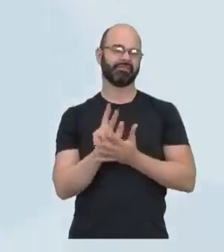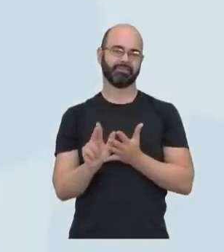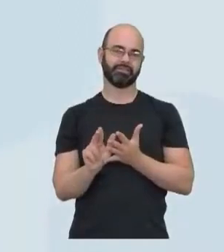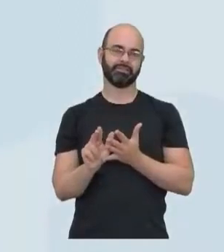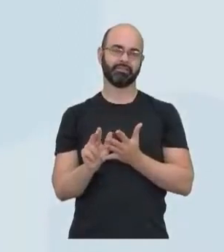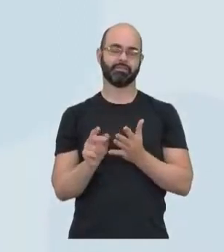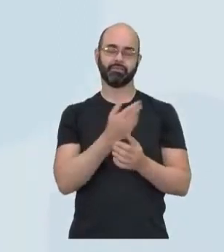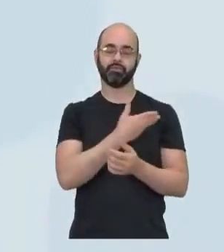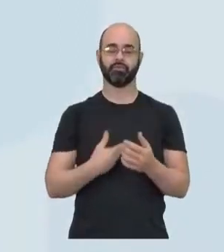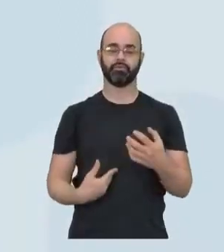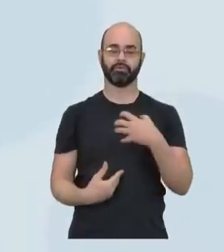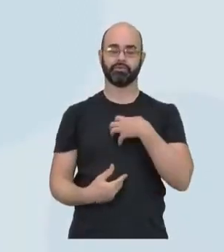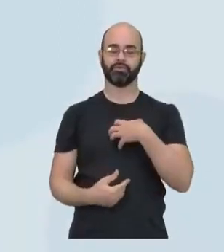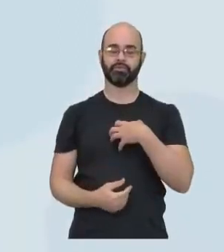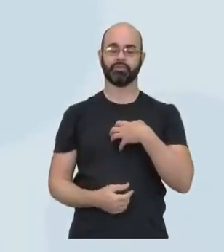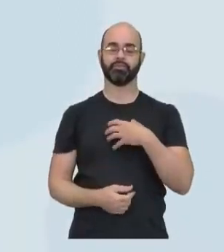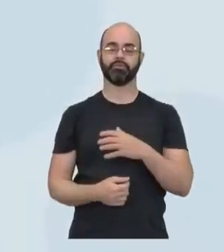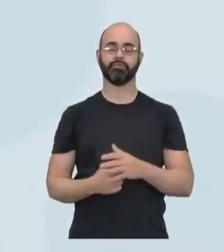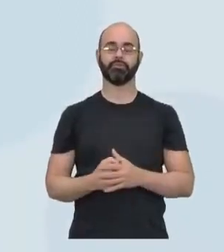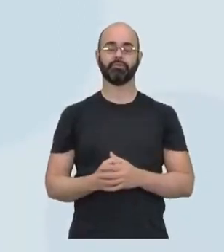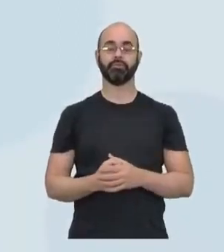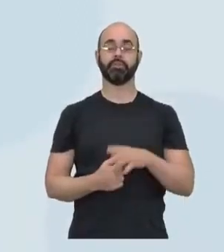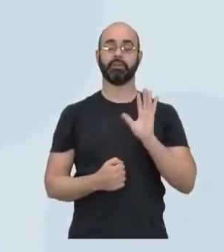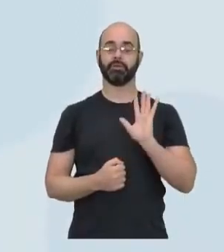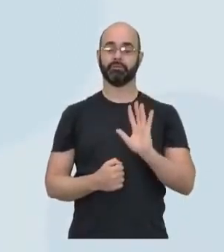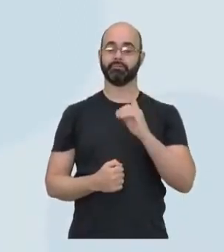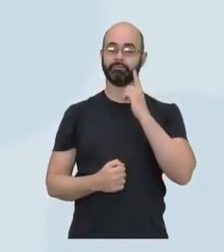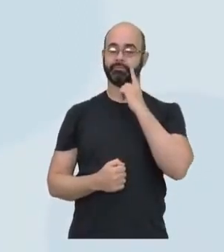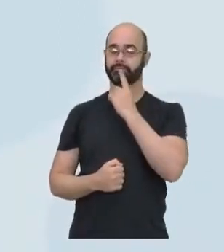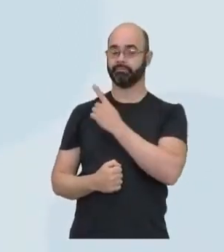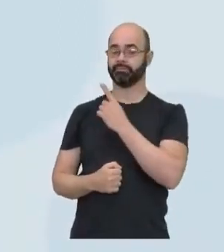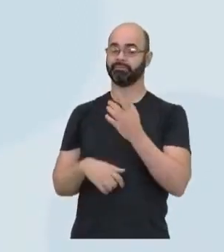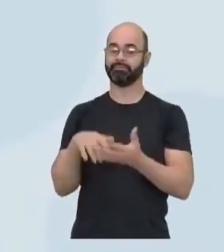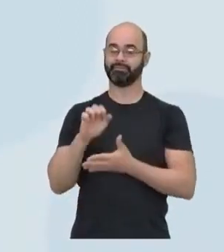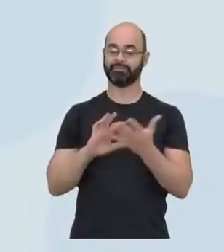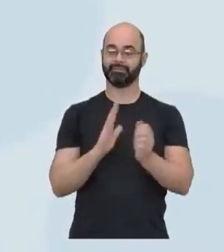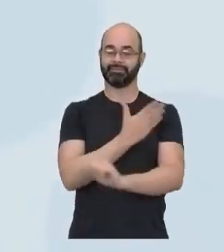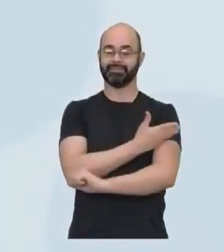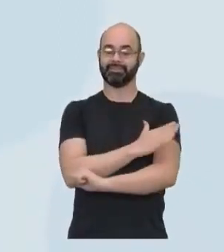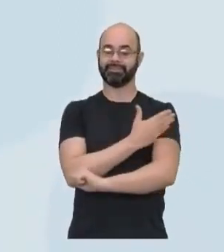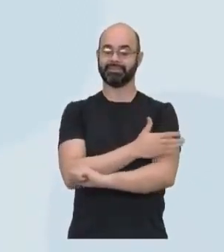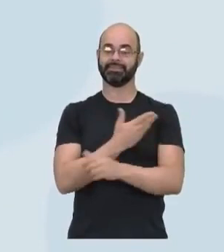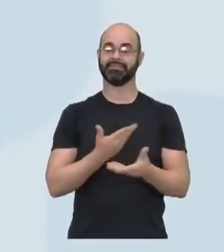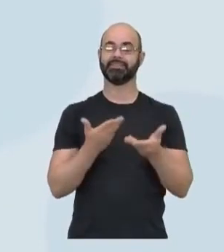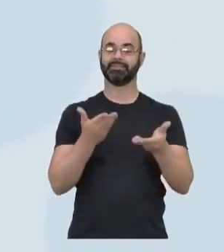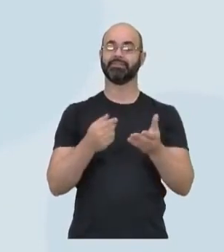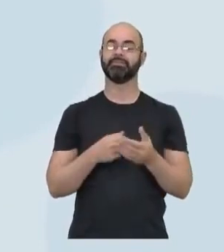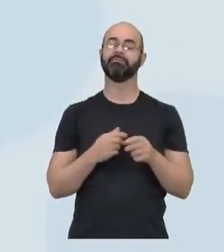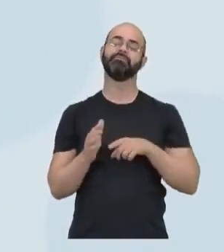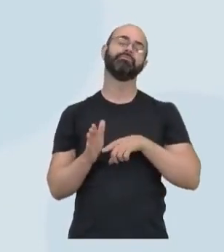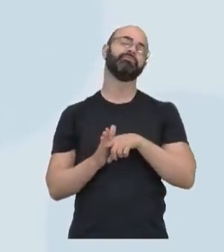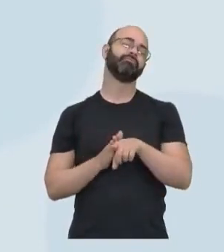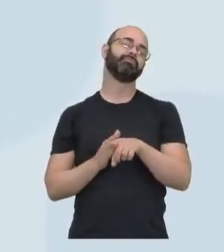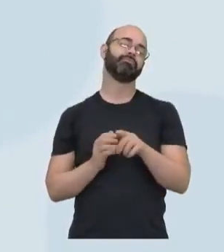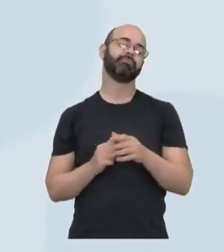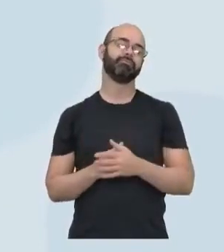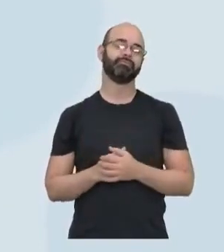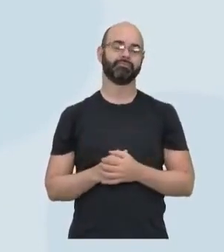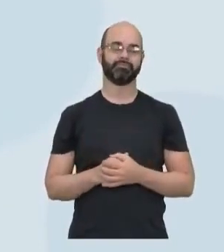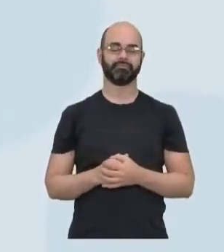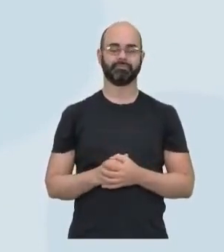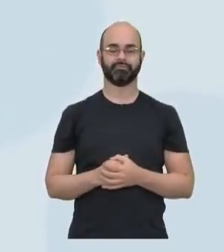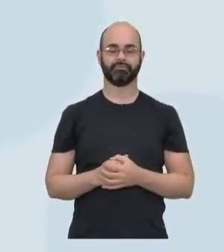E, agora sim, uma atividade. Qual destes